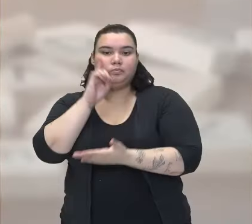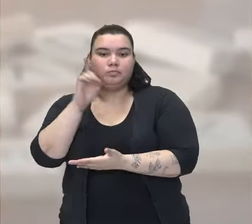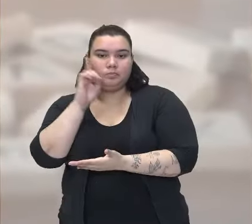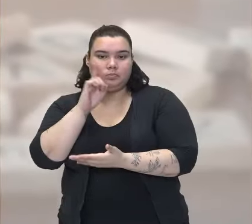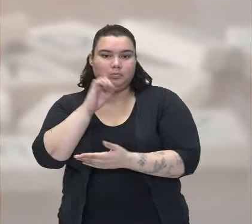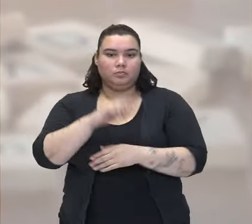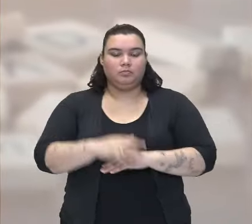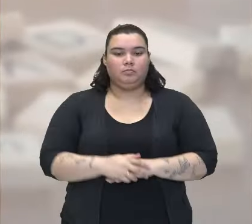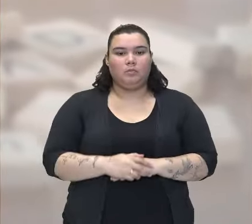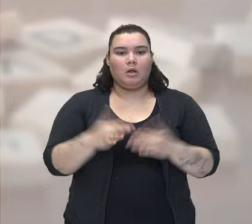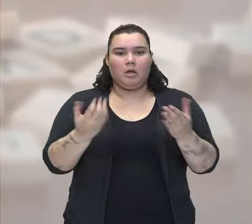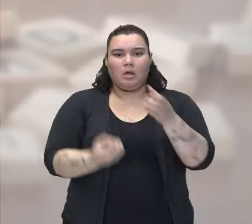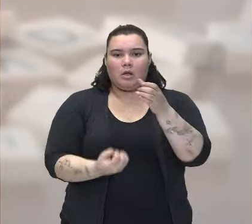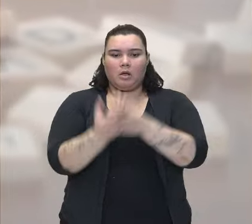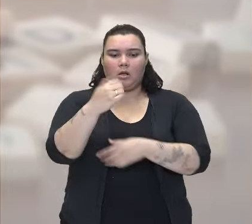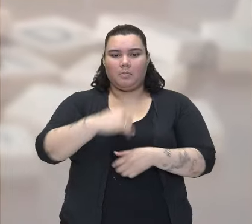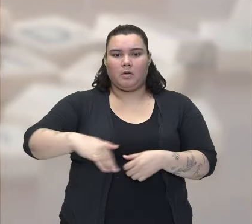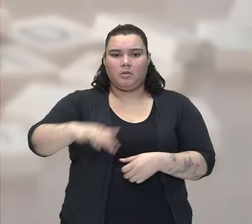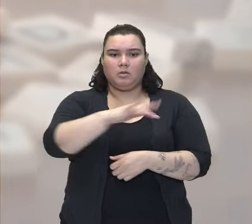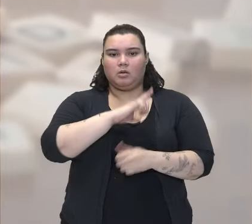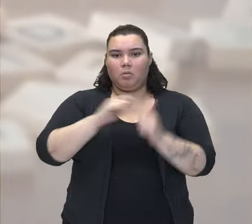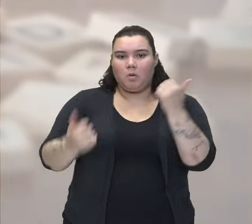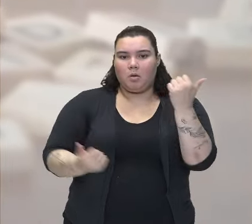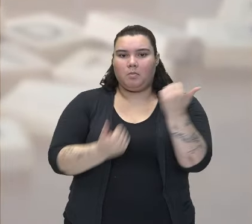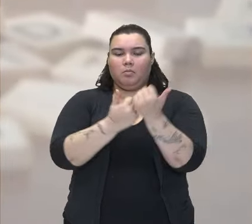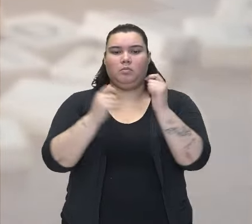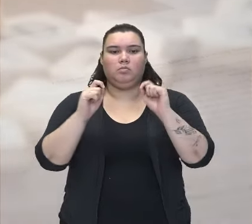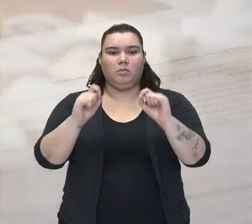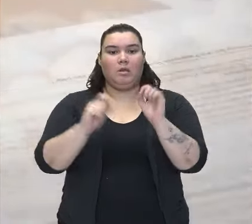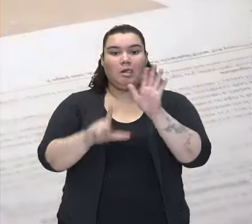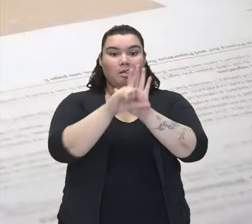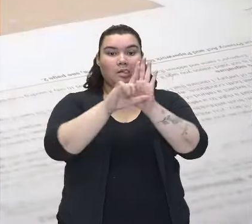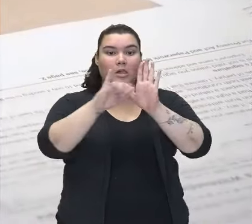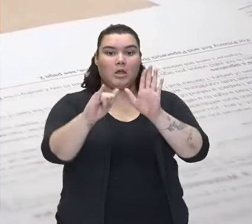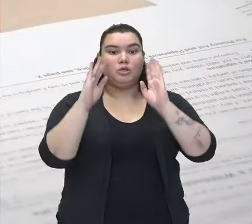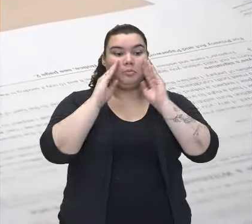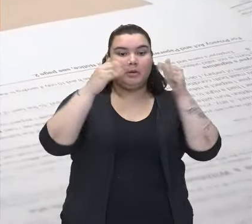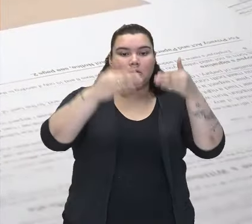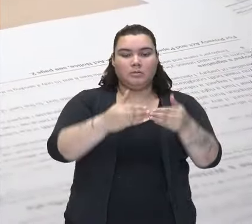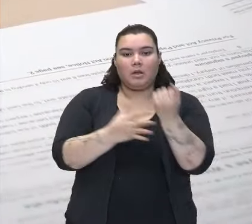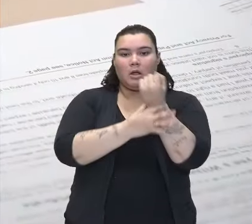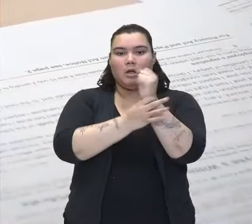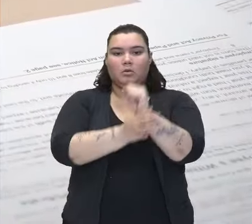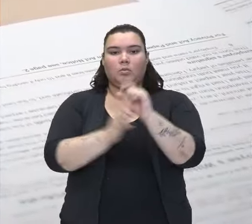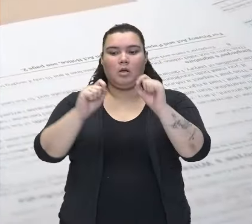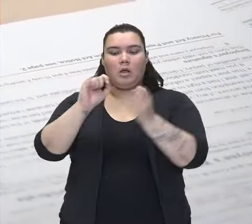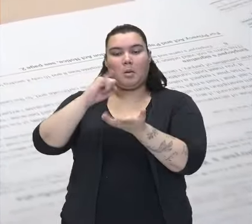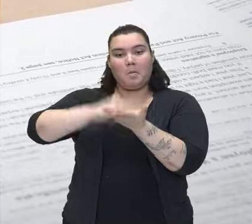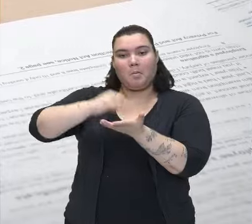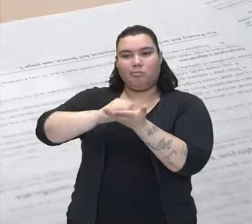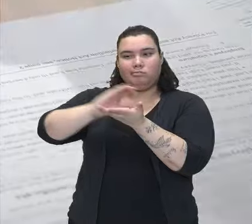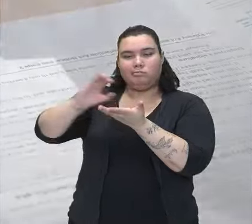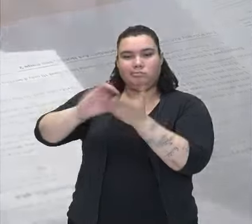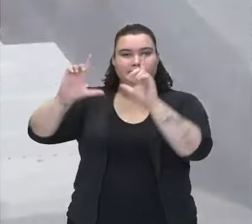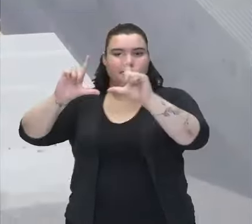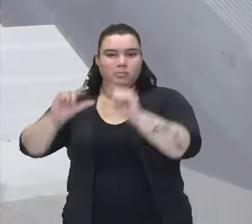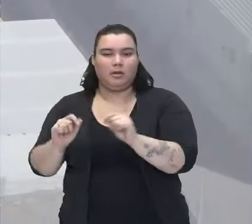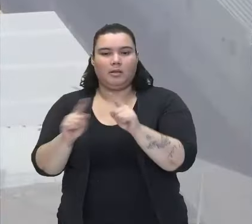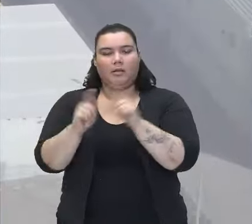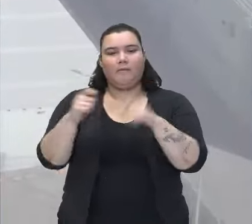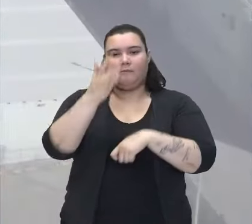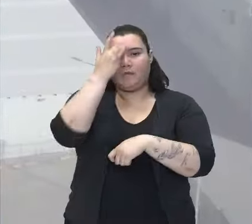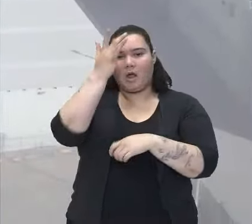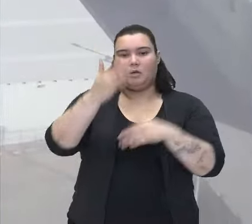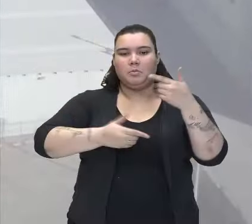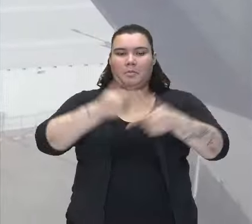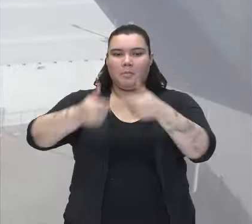A implantação dessa área contou com o apoio de uma legislação especial garantindo menores impostos e facilidades para exportar a